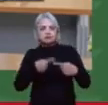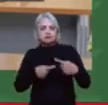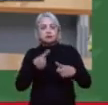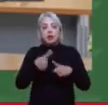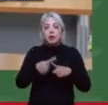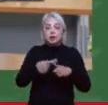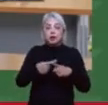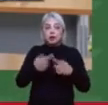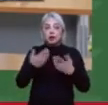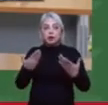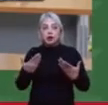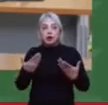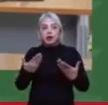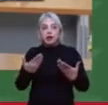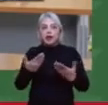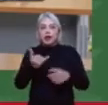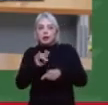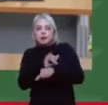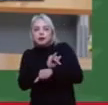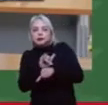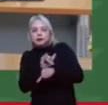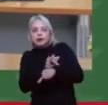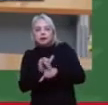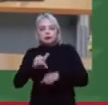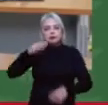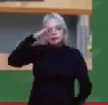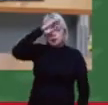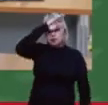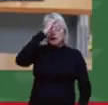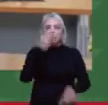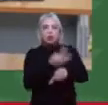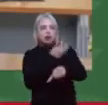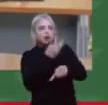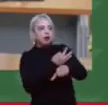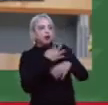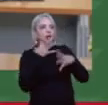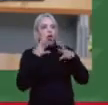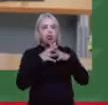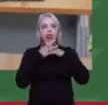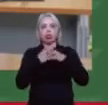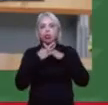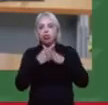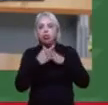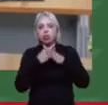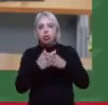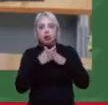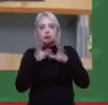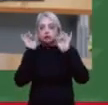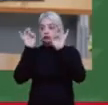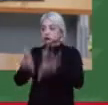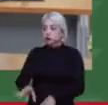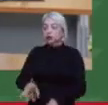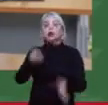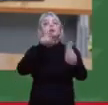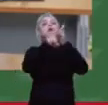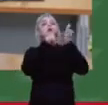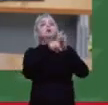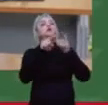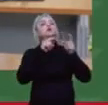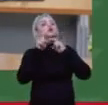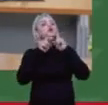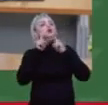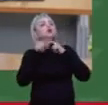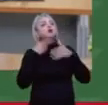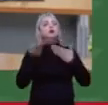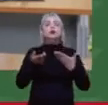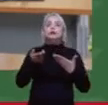em boa parte é uma tática do Bolsonaro para tentar jogar uma confusão, como tem jogado nos últimos dias, questionando inclusive